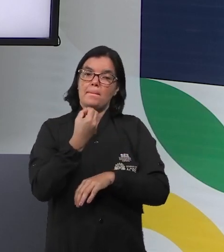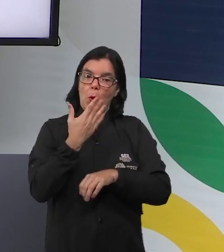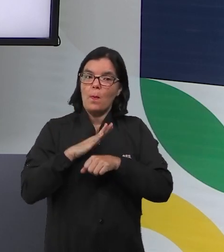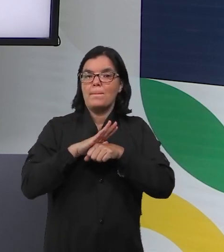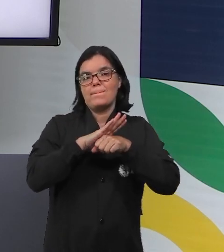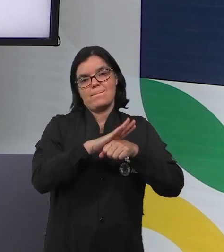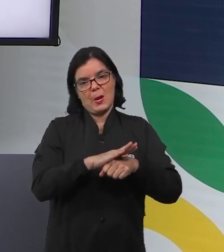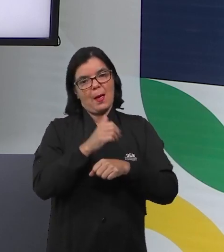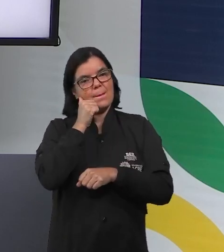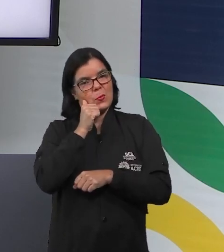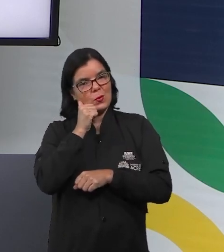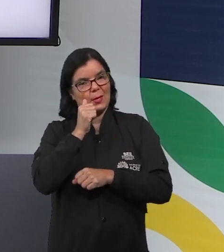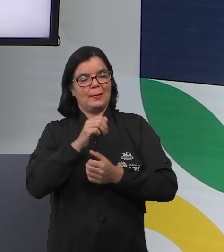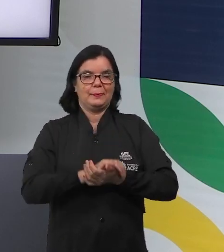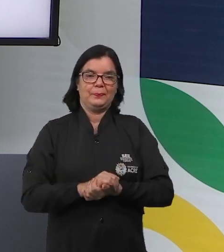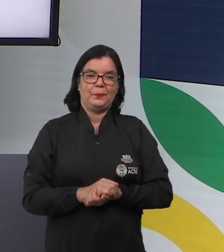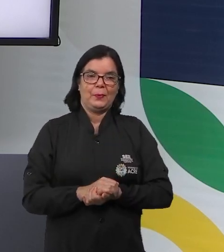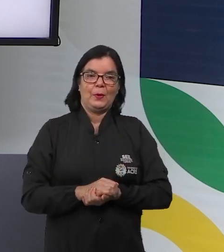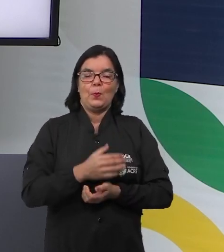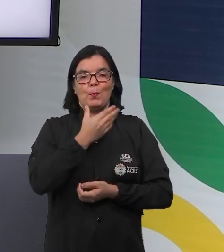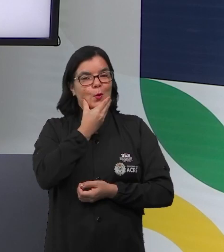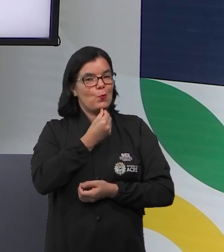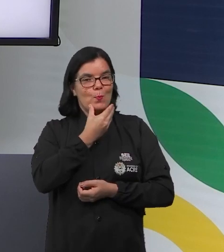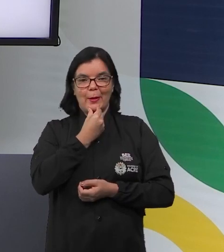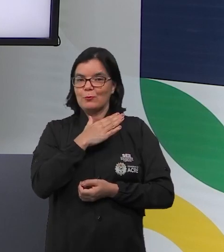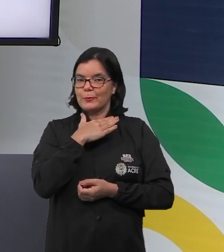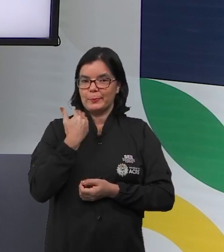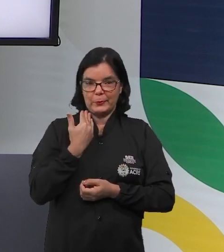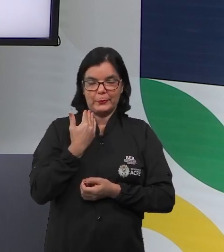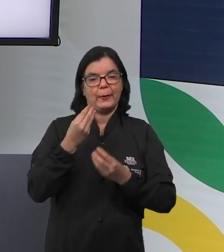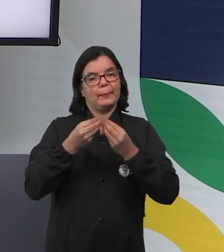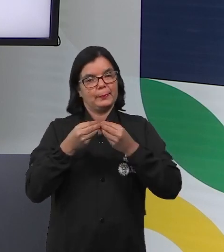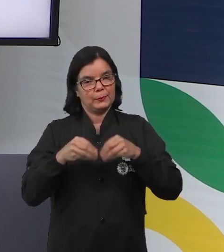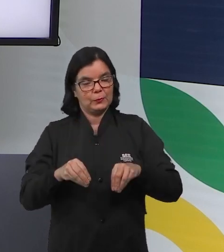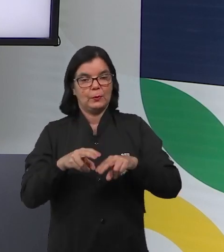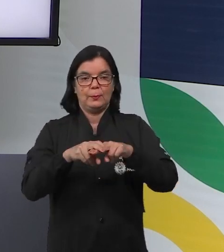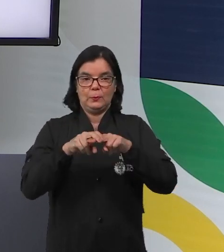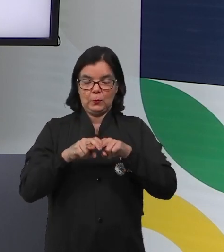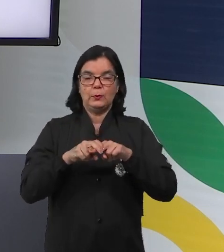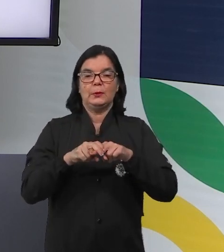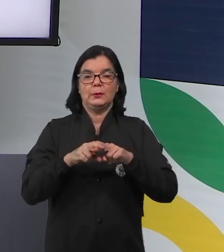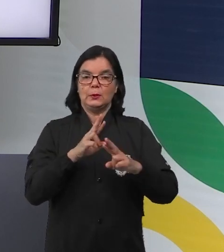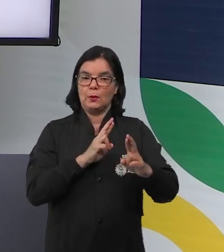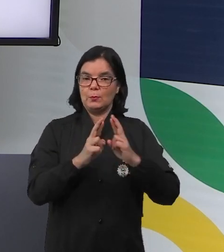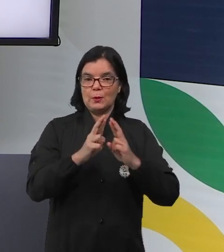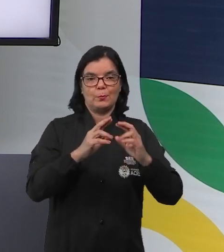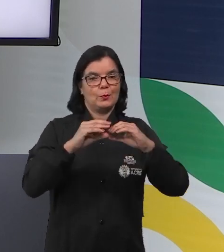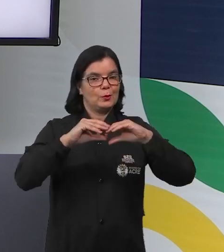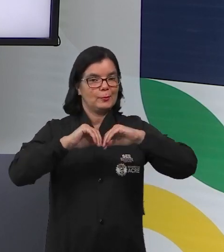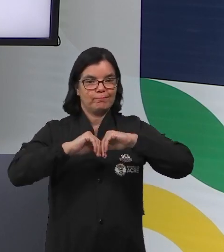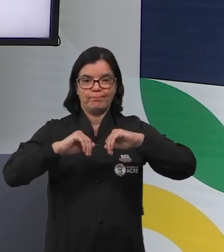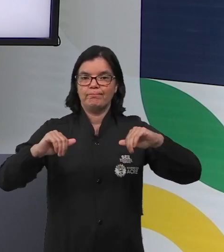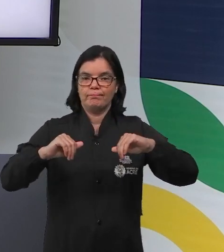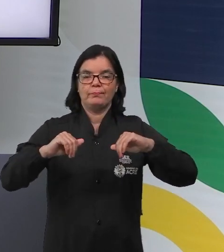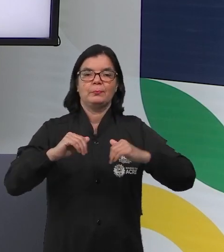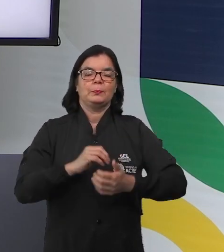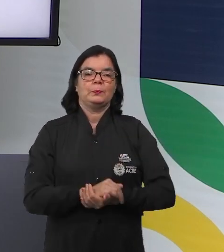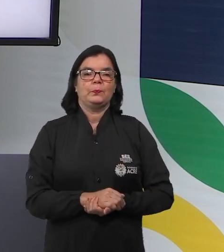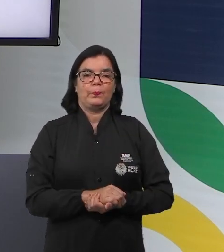ela. Pelo menos para ela, né? Porque pelo macho é prejudicial, por isso que é uma relação desarmônica, tá